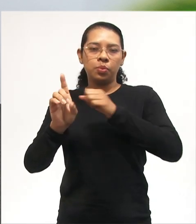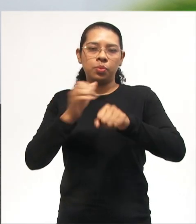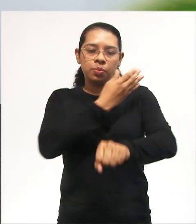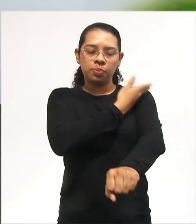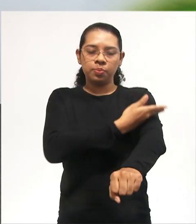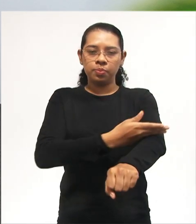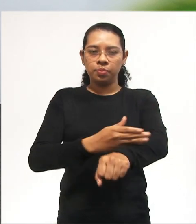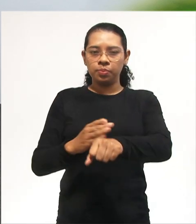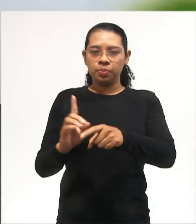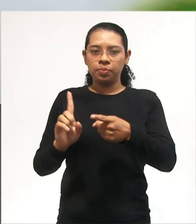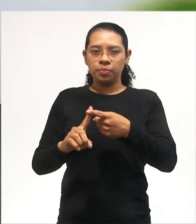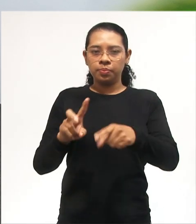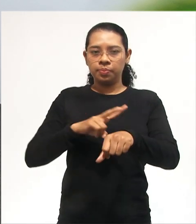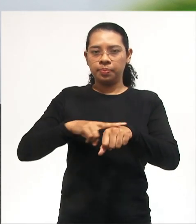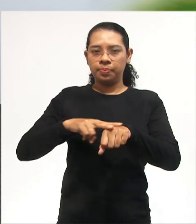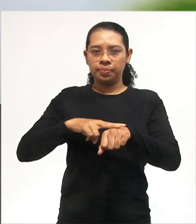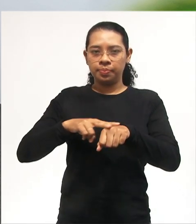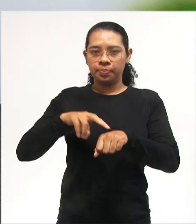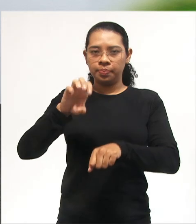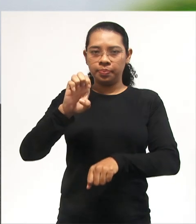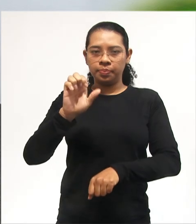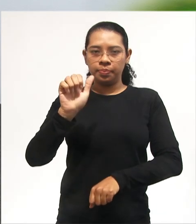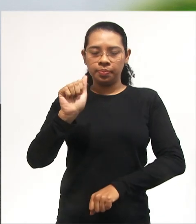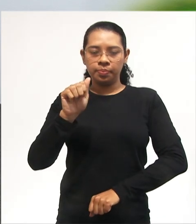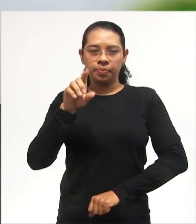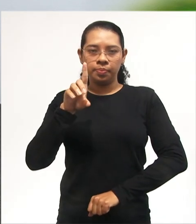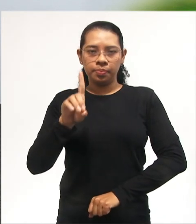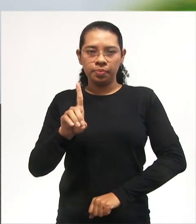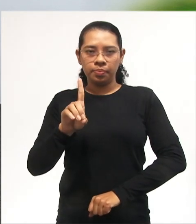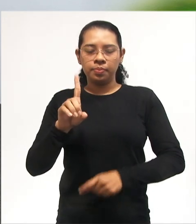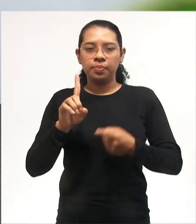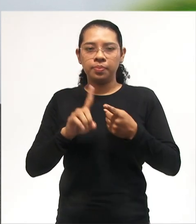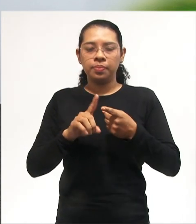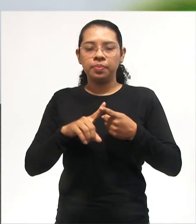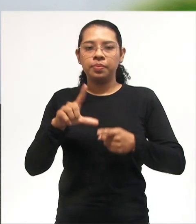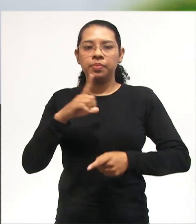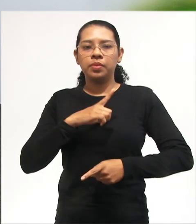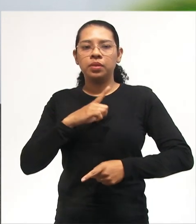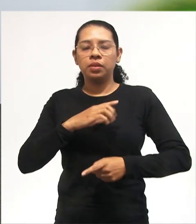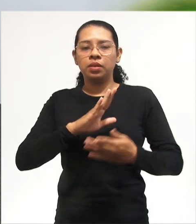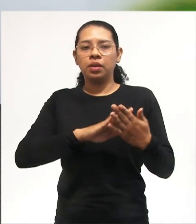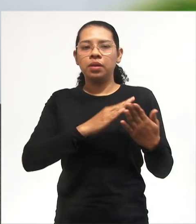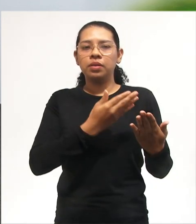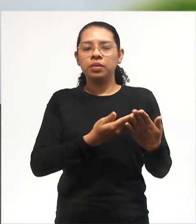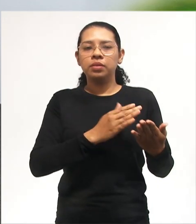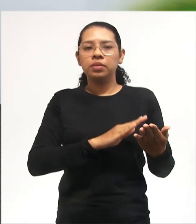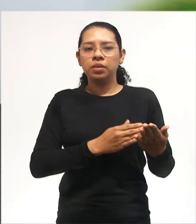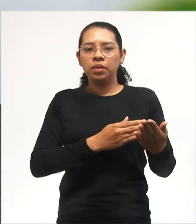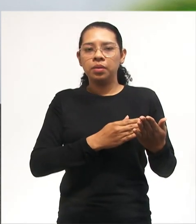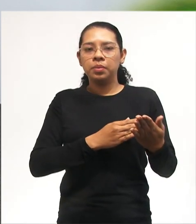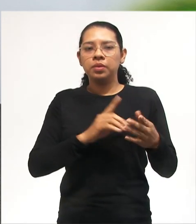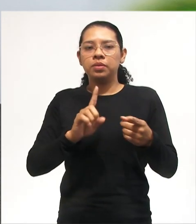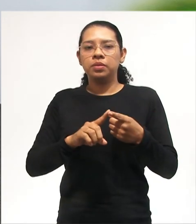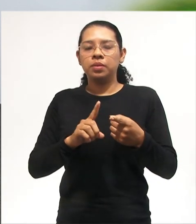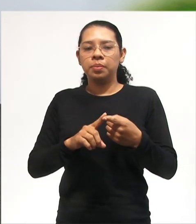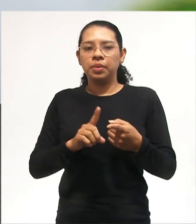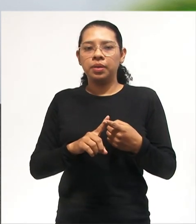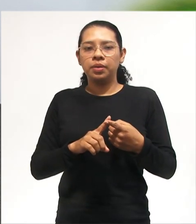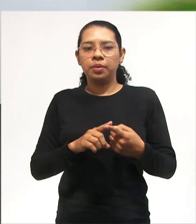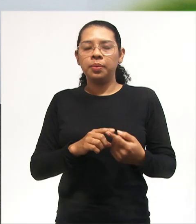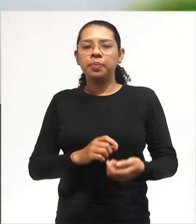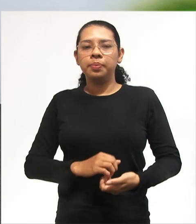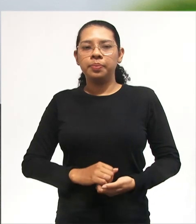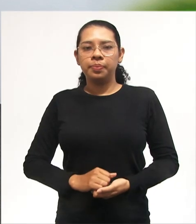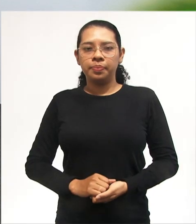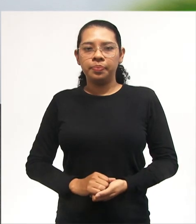na tonalidade verde. Ao lado direito do vídeo nós temos a intérprete de Libras sinalizando e este é o sinal que me representa na comunidade